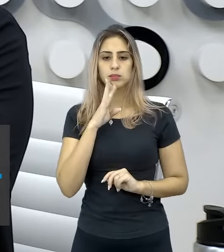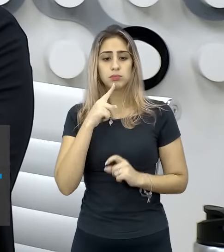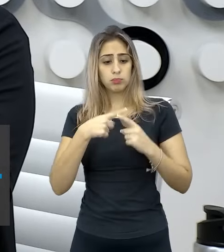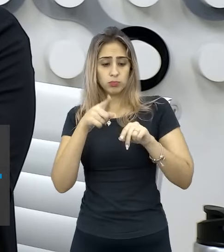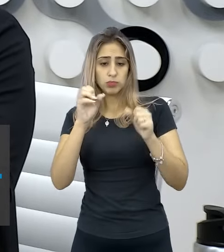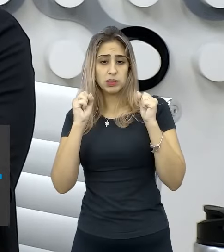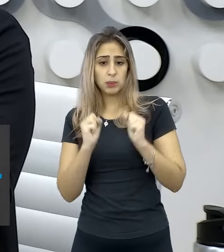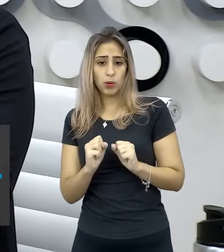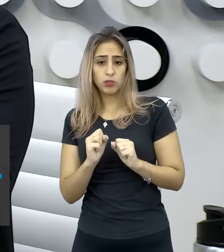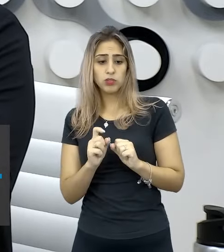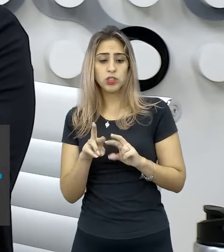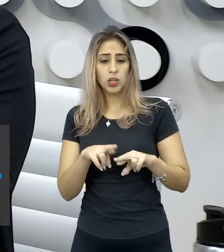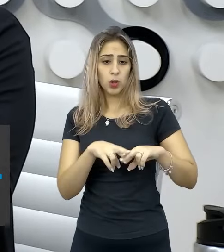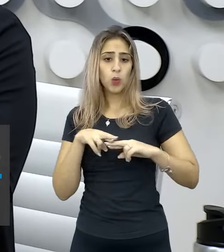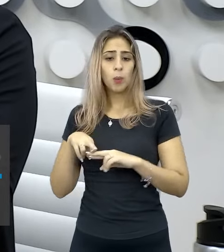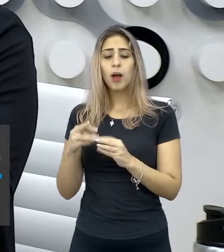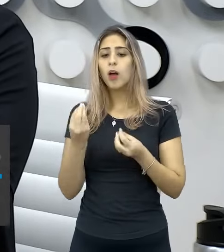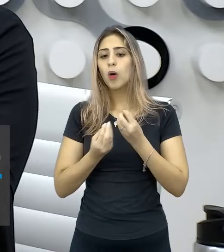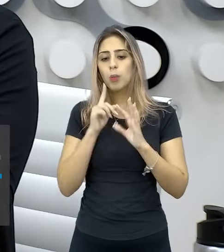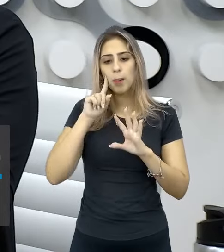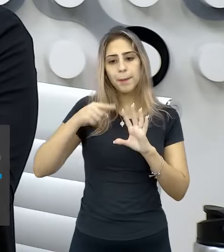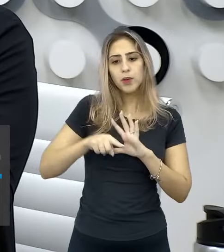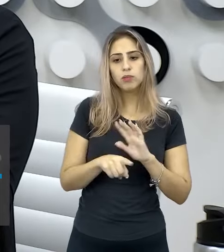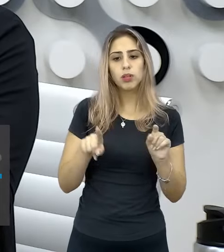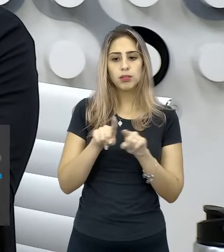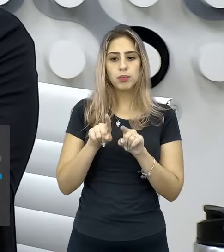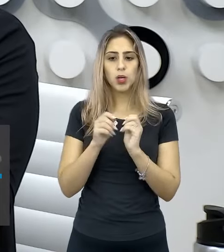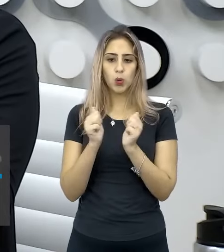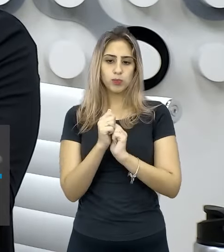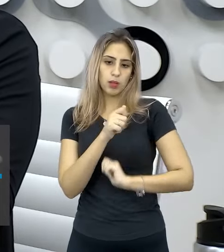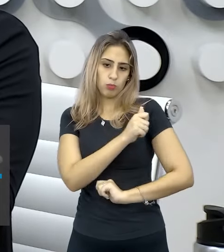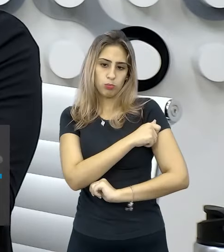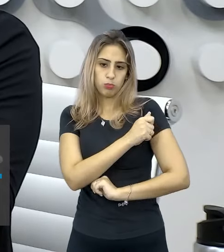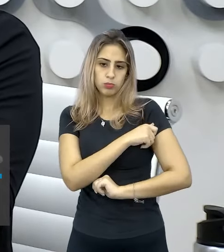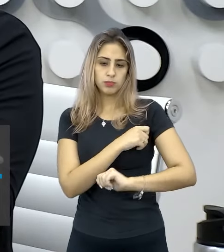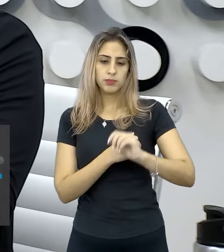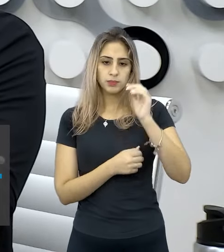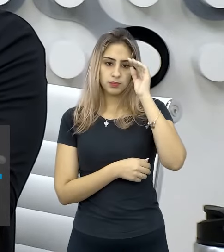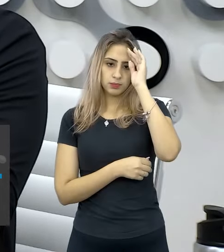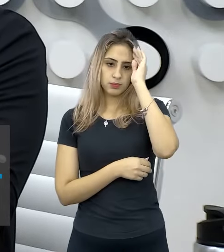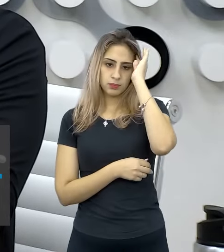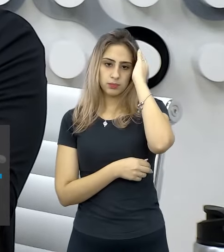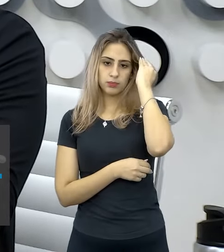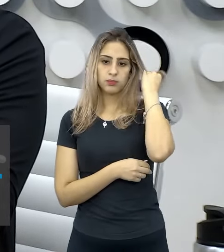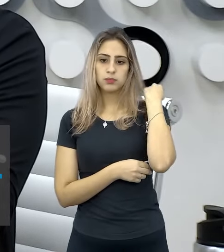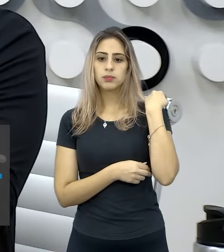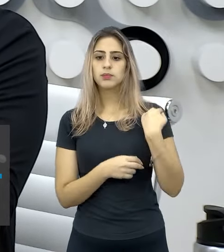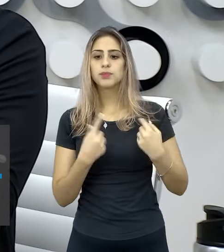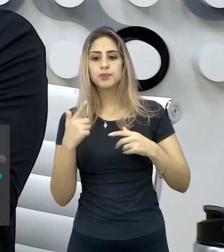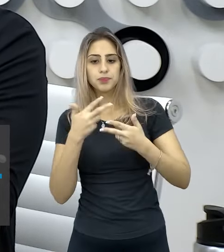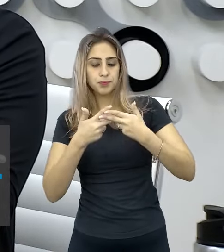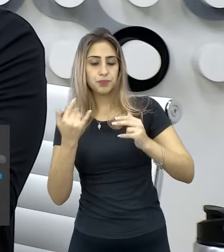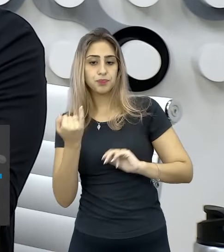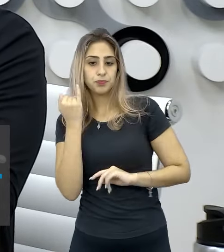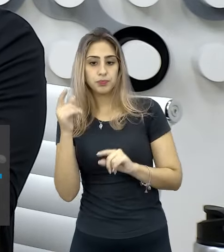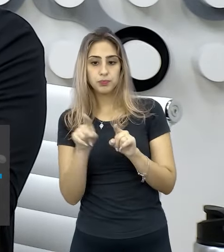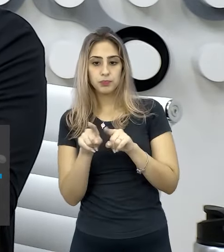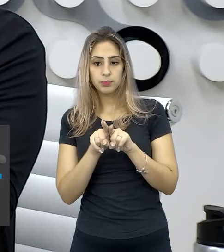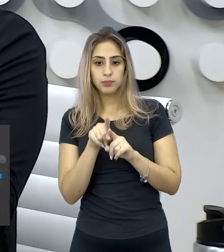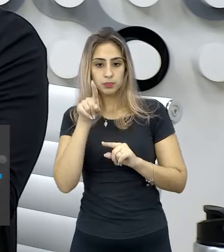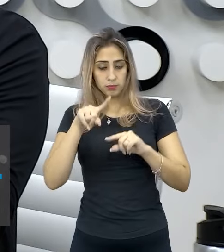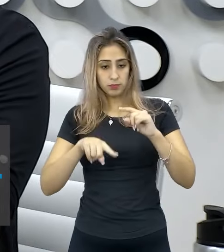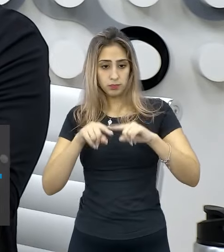você pode tanto retomar quanto aprofundar também com os estudantes. Né? Outro ponto importante também